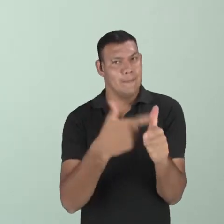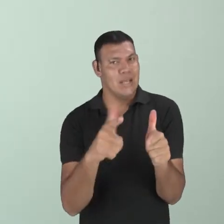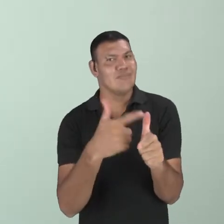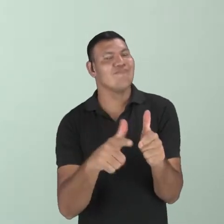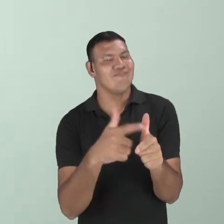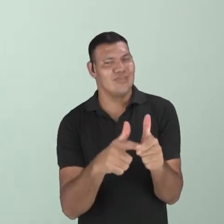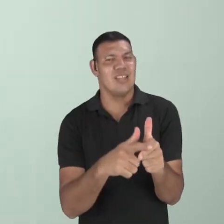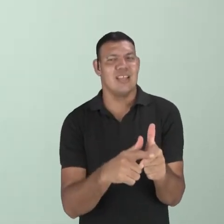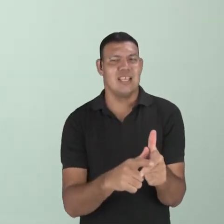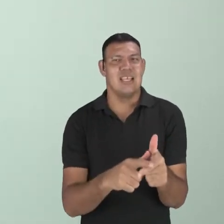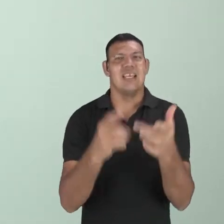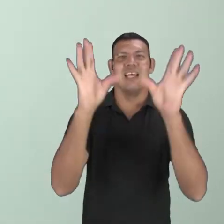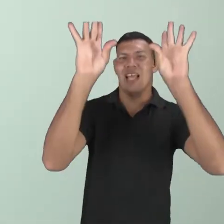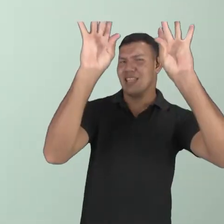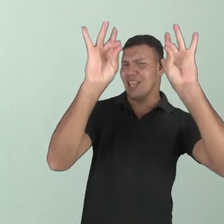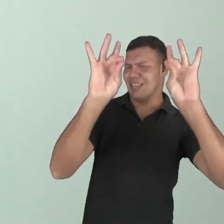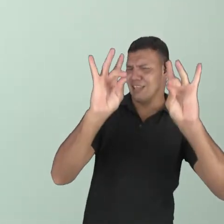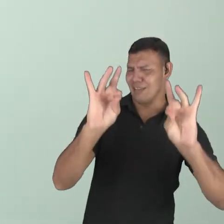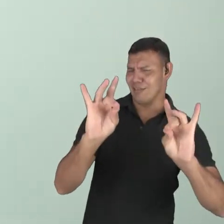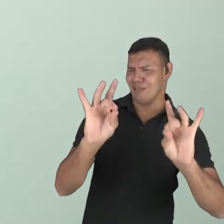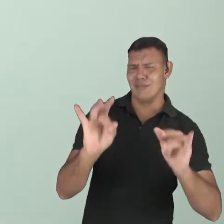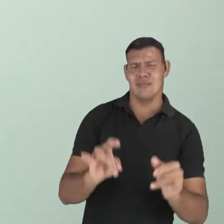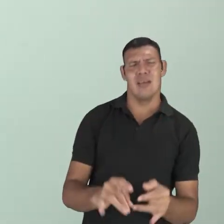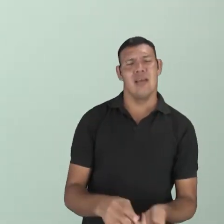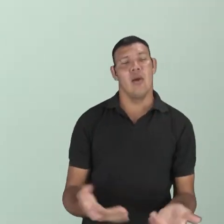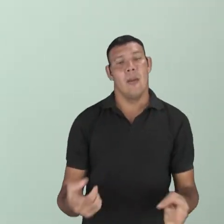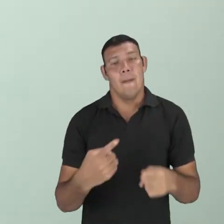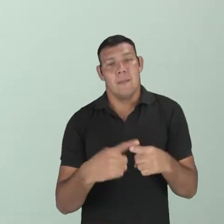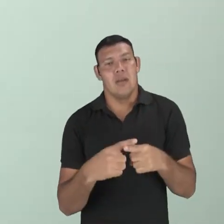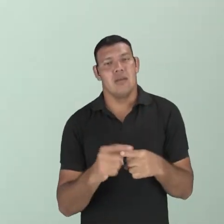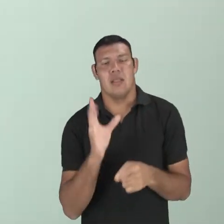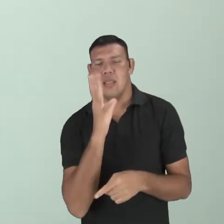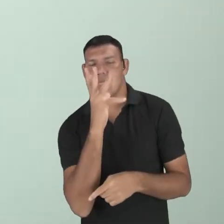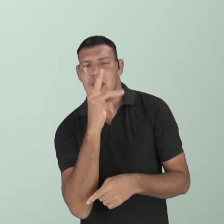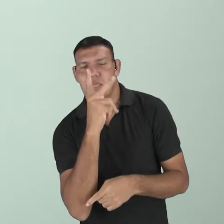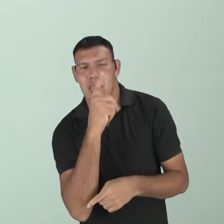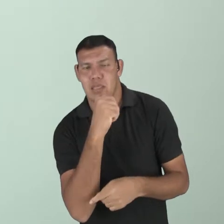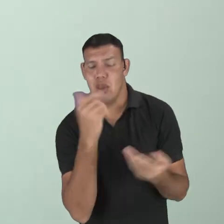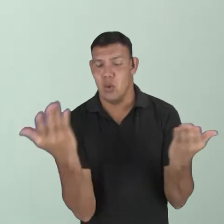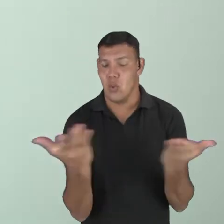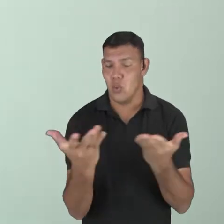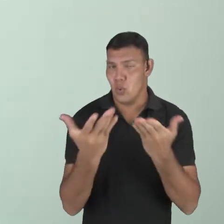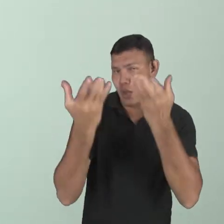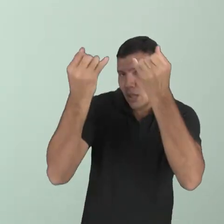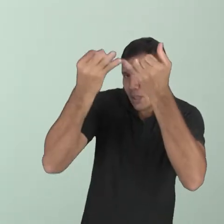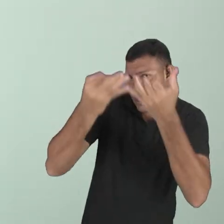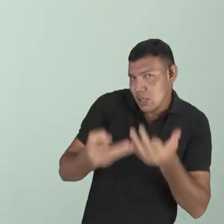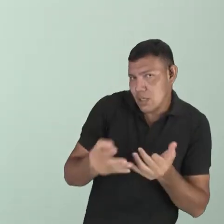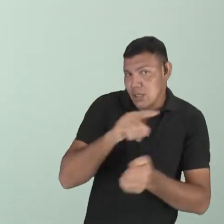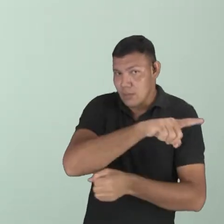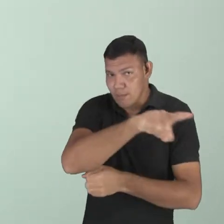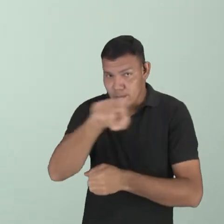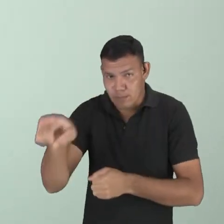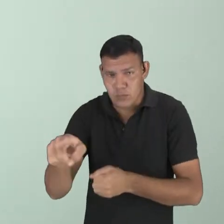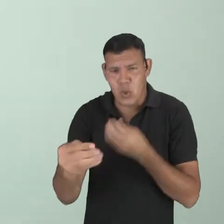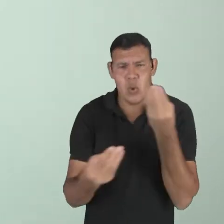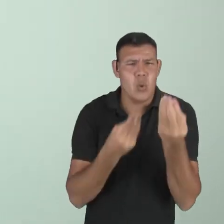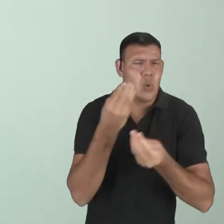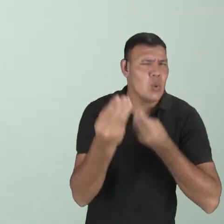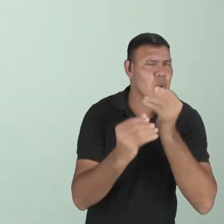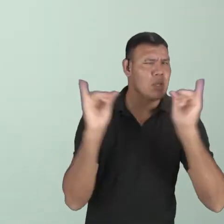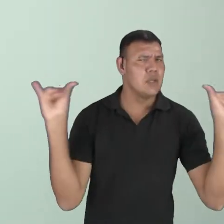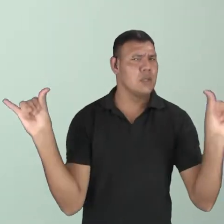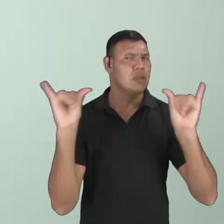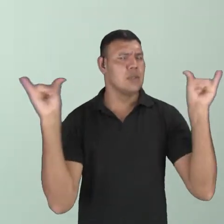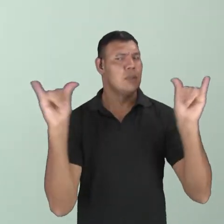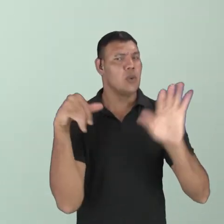aqui para vocês, a gente vai levar um tempo enorme. Então, eu só quero hoje dizer para vocês, mostrar para vocês como que as